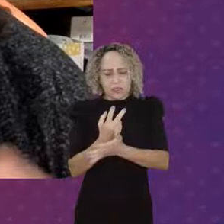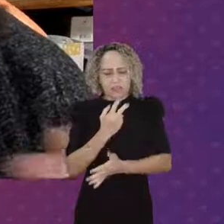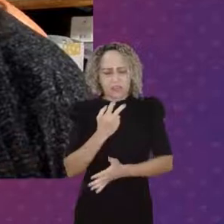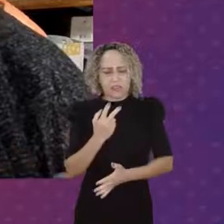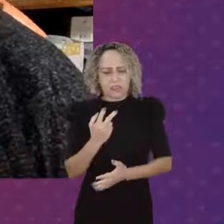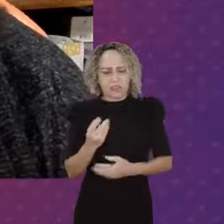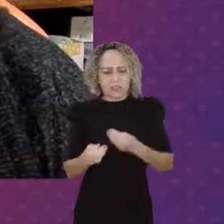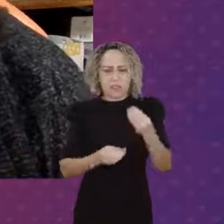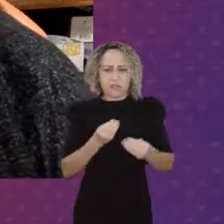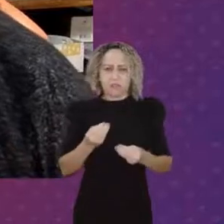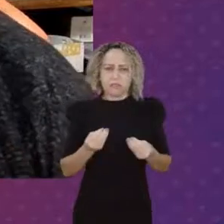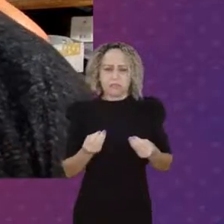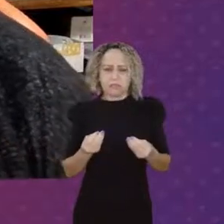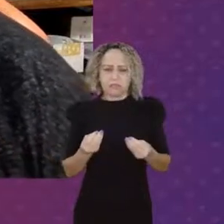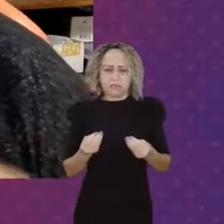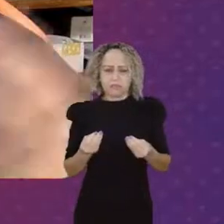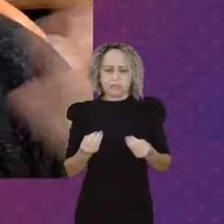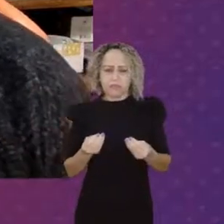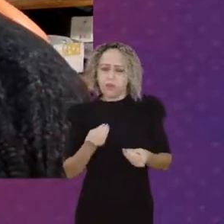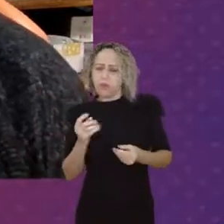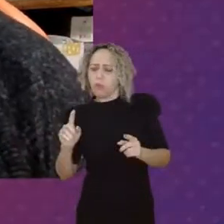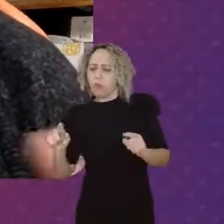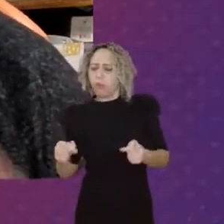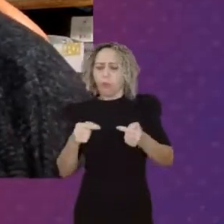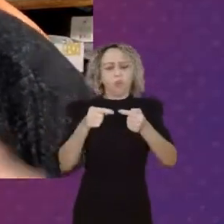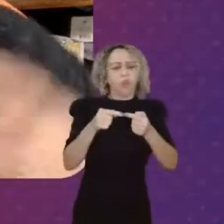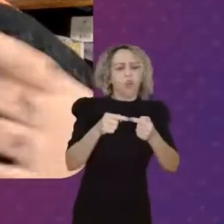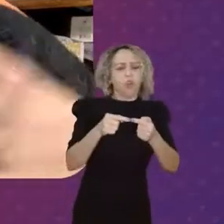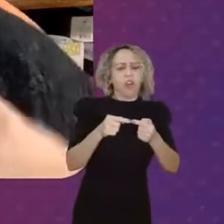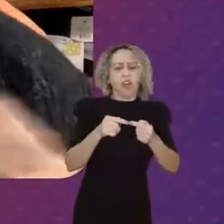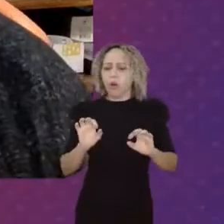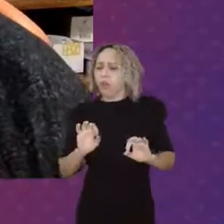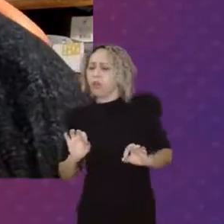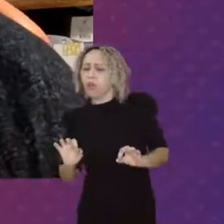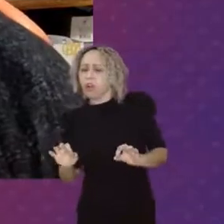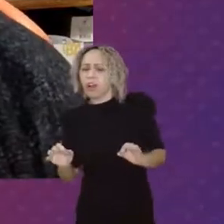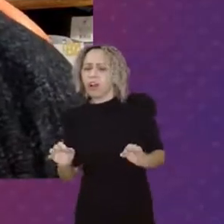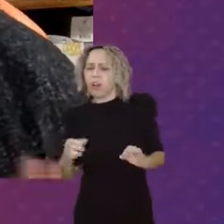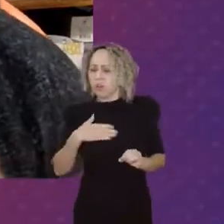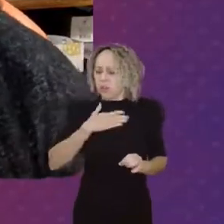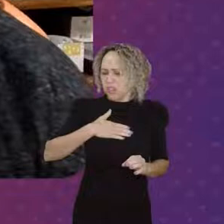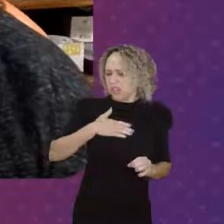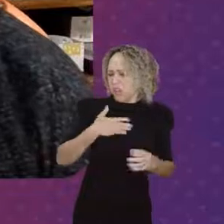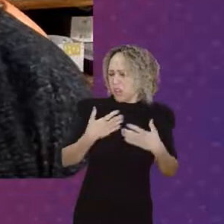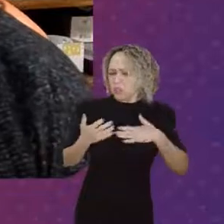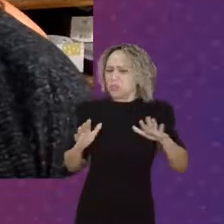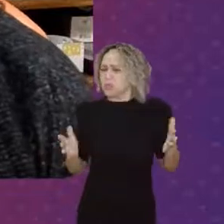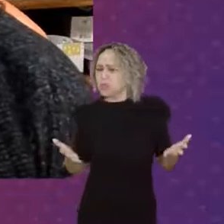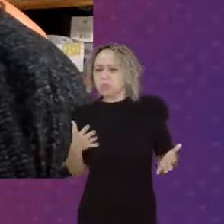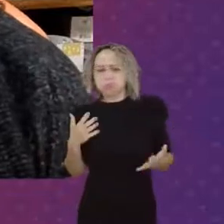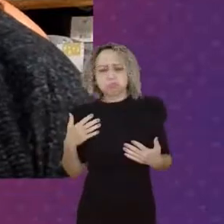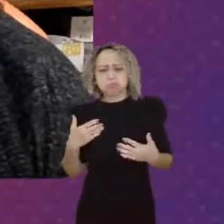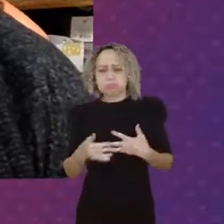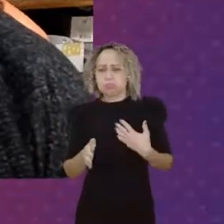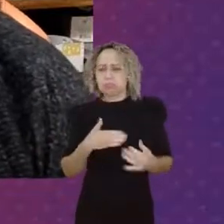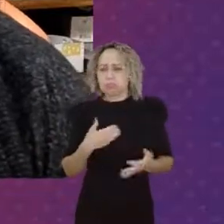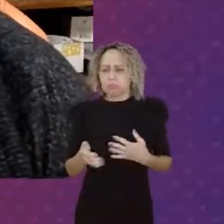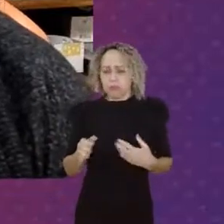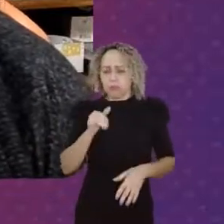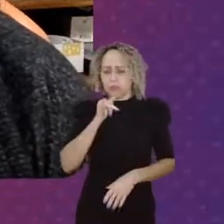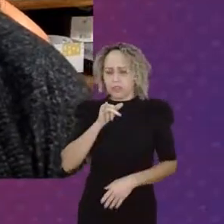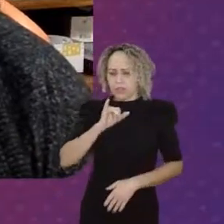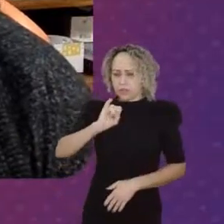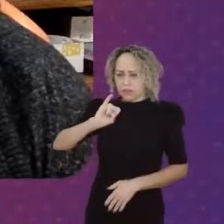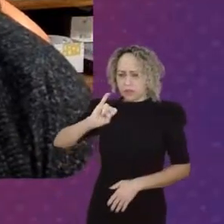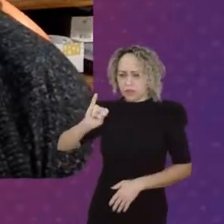exemplo, independente, né, de concordar ou não concordar, de gostar ou de não gostar, quando a Joyce